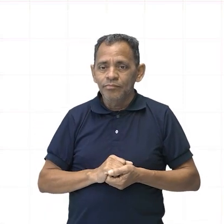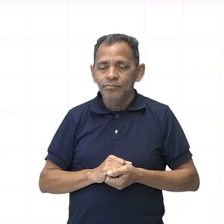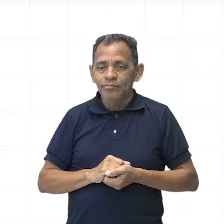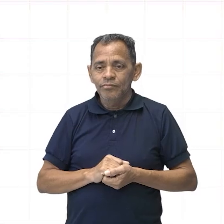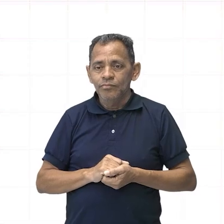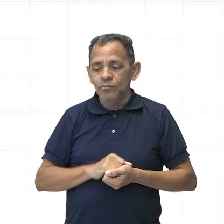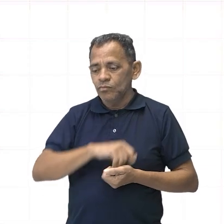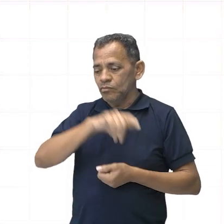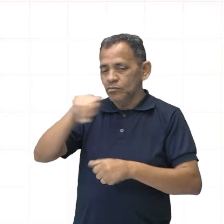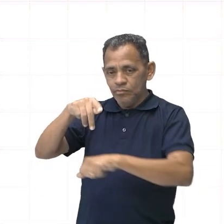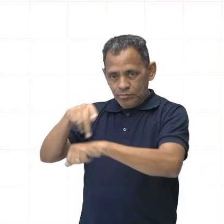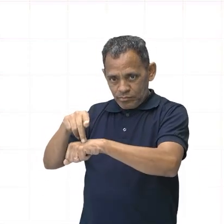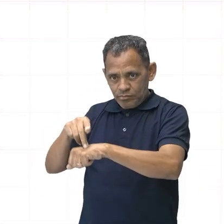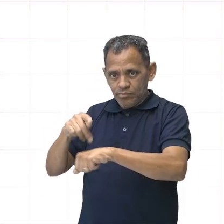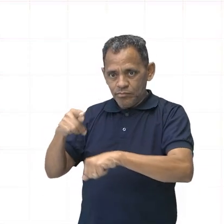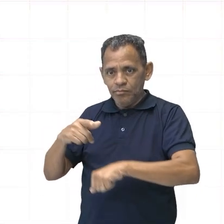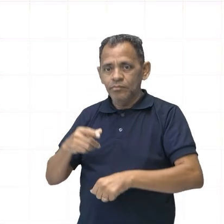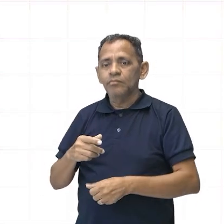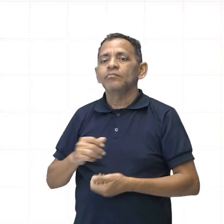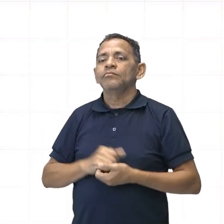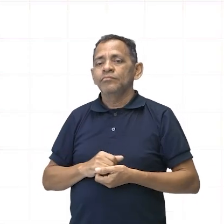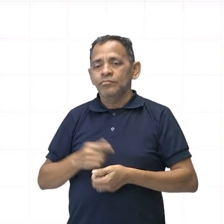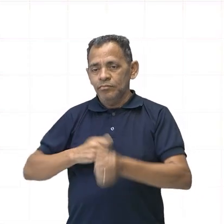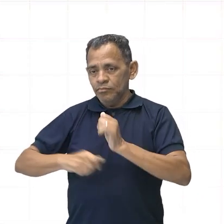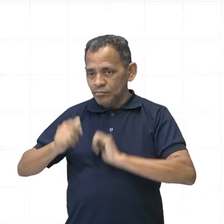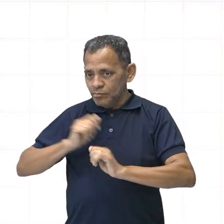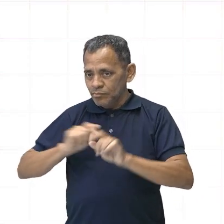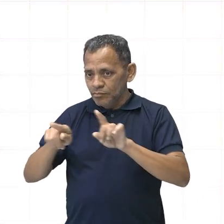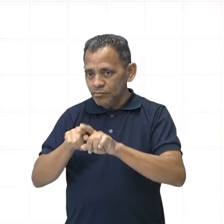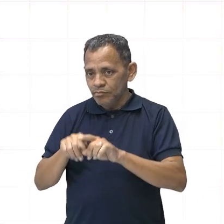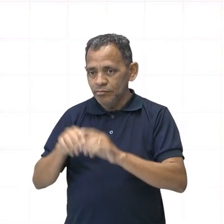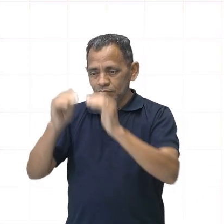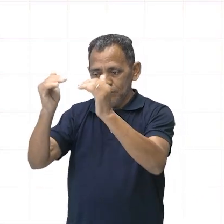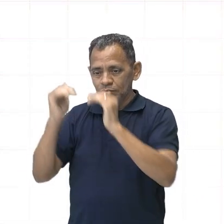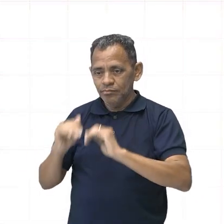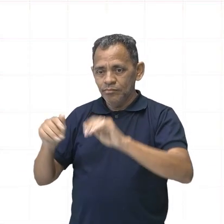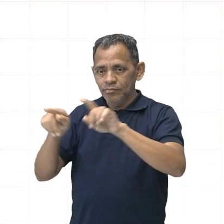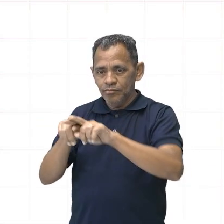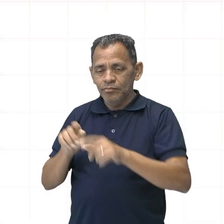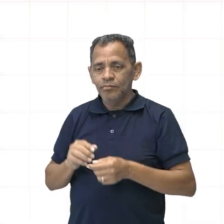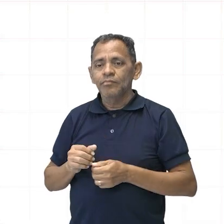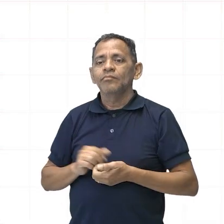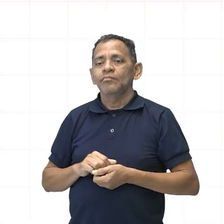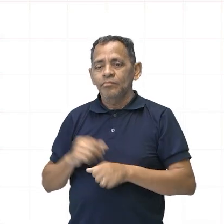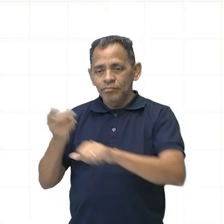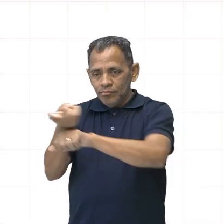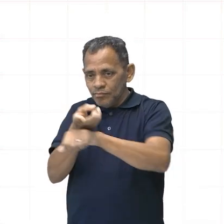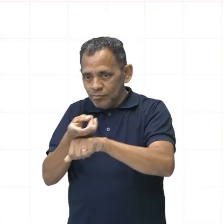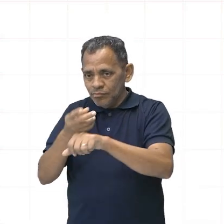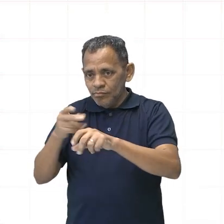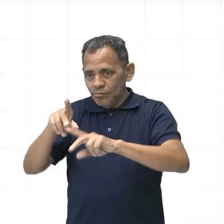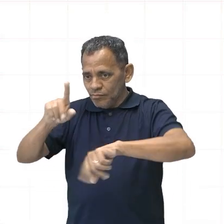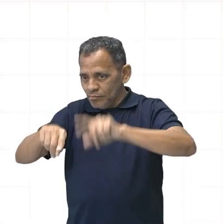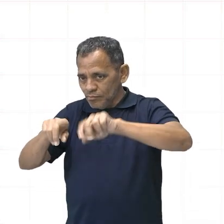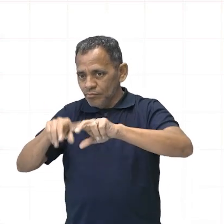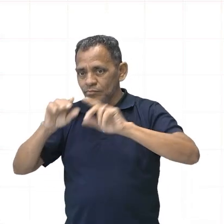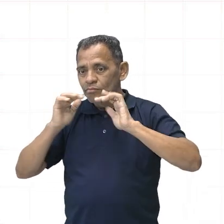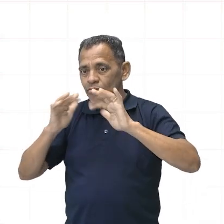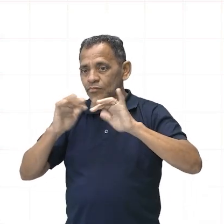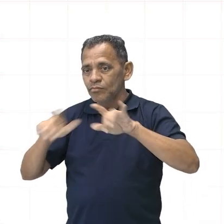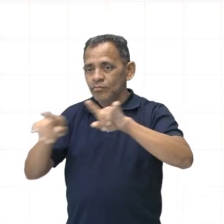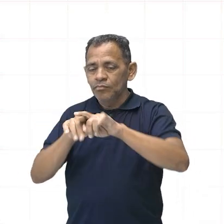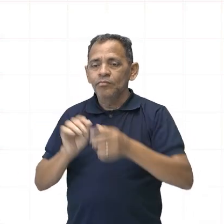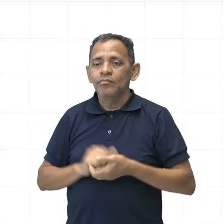subdesenvolvida devido a quê? A fatores naturais, acaba ocorrendo o isolamento dos principais mercados e também